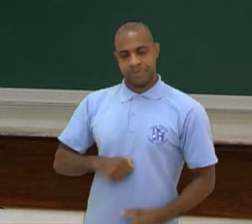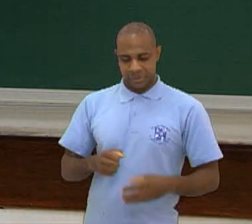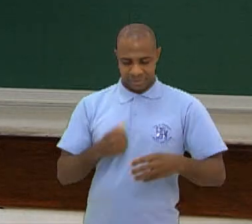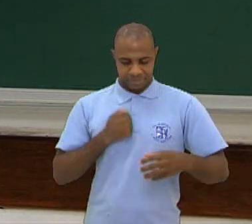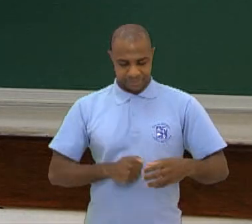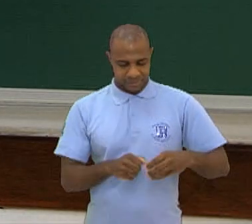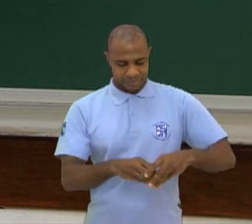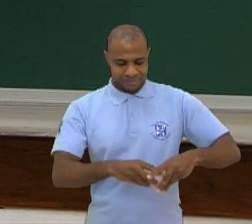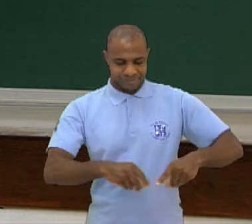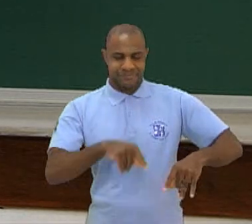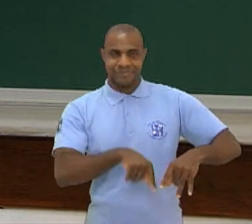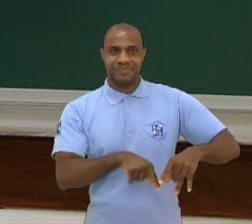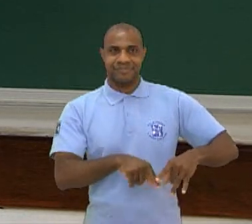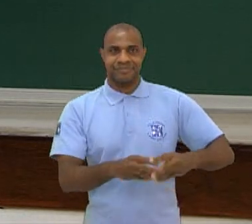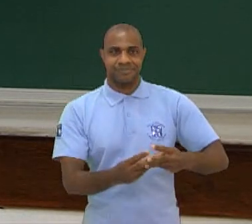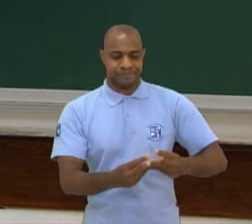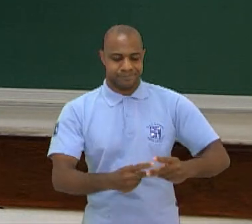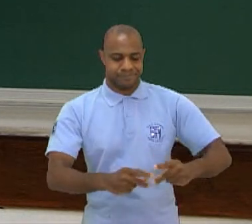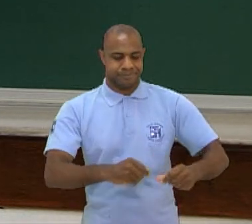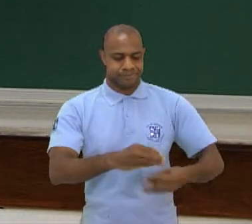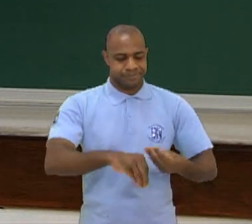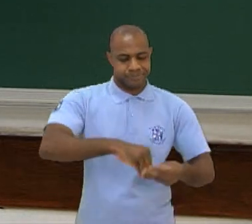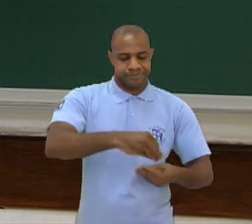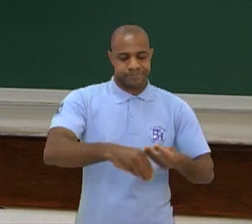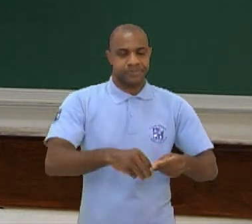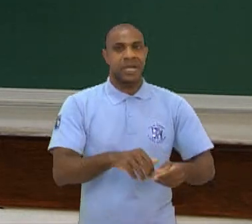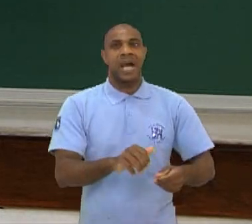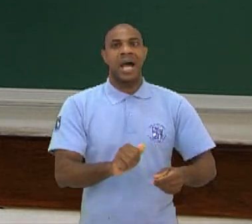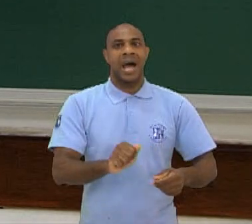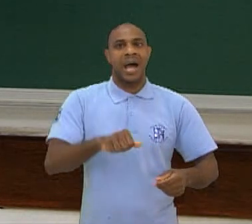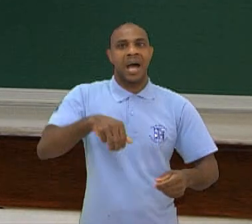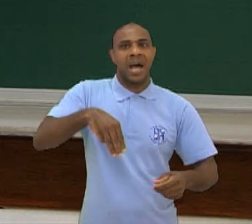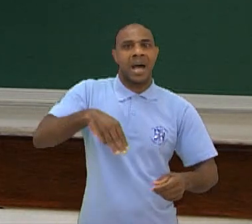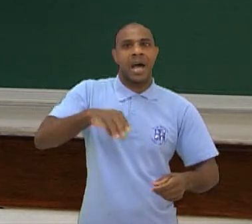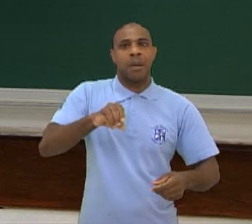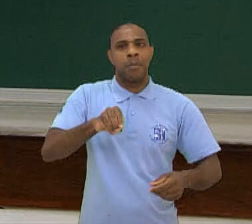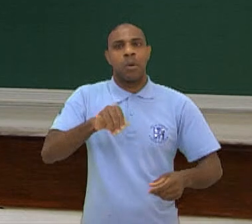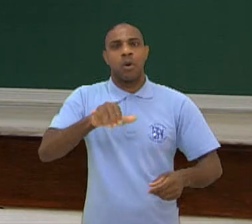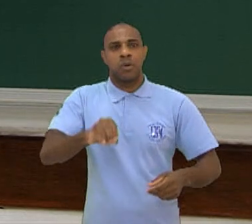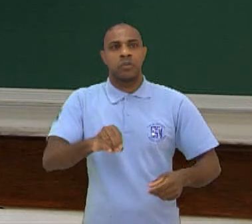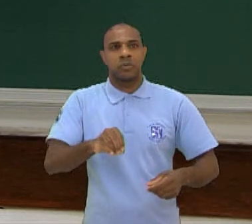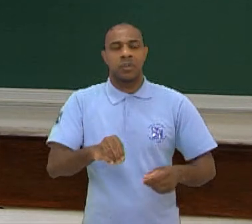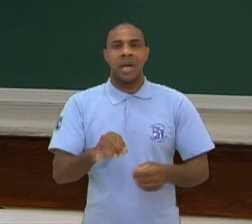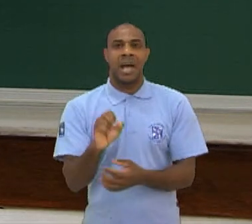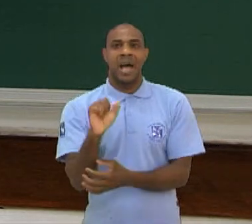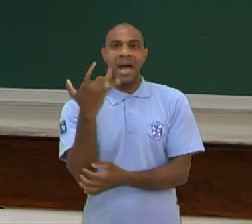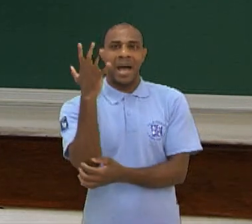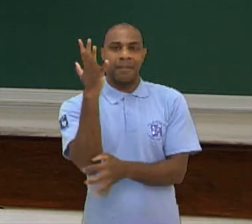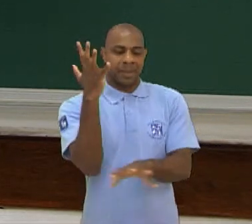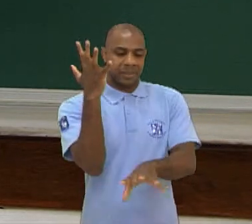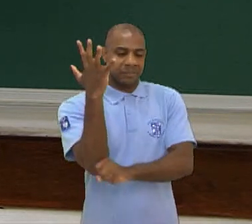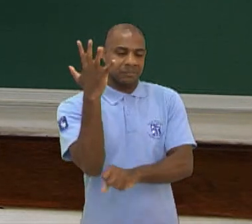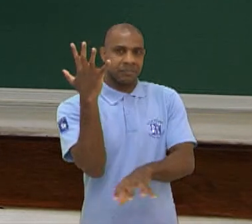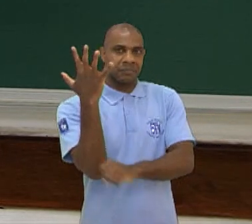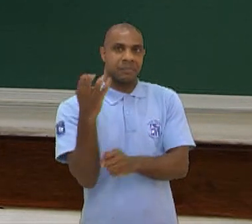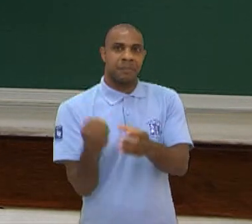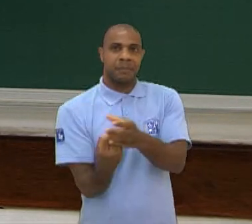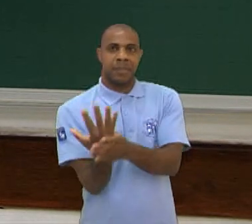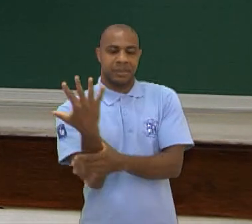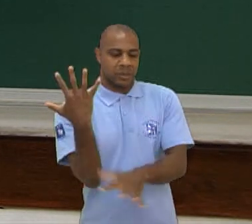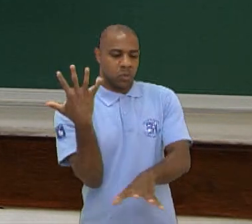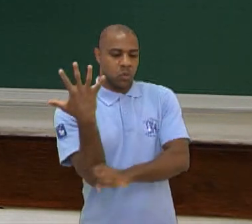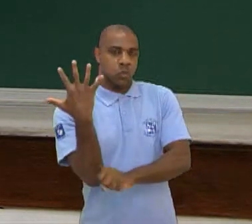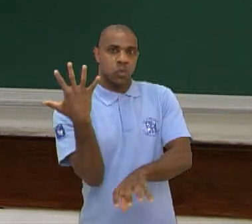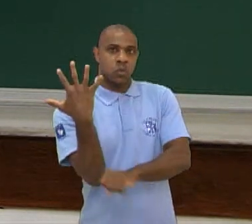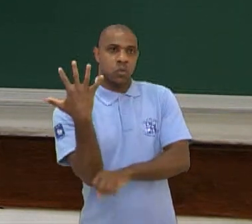fezes, os nossos dejetos também, né? Eles viram amônio. E o amônio, ele é absorvível pelas plantas. Então, na decomposição